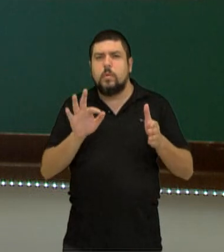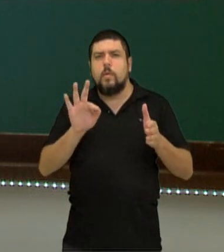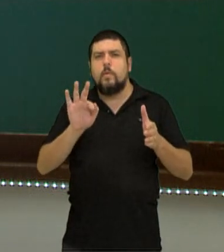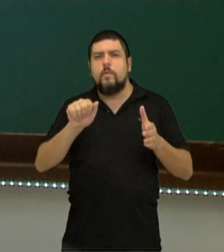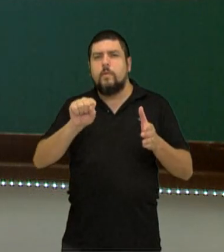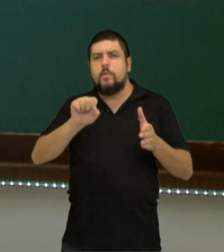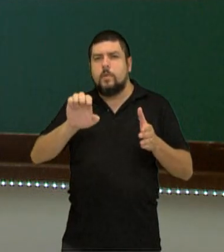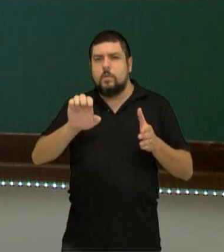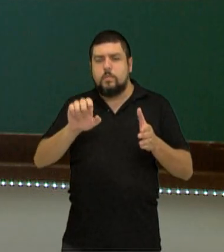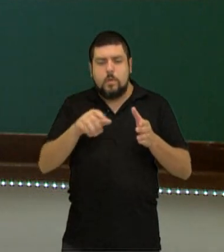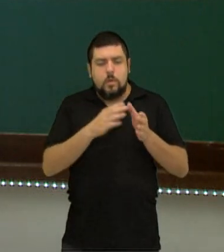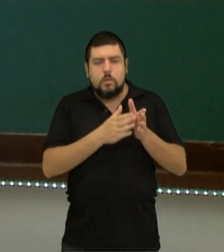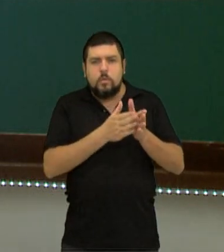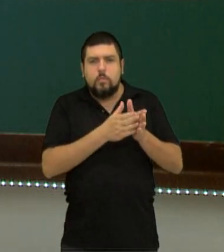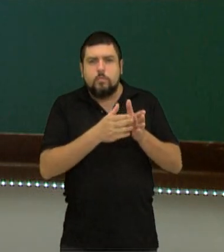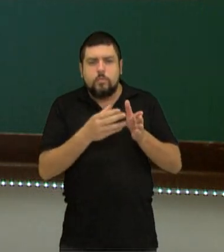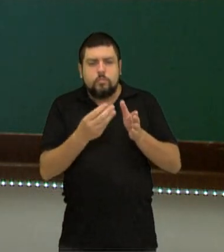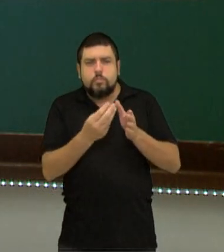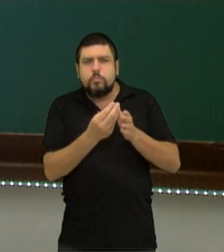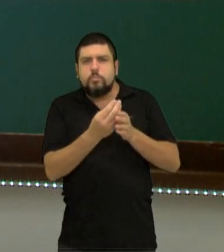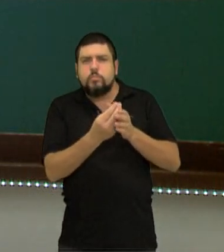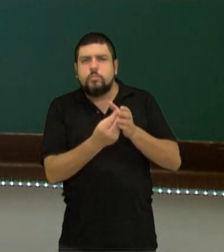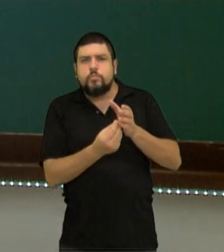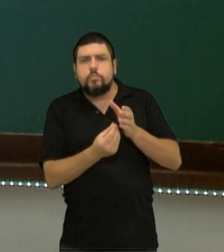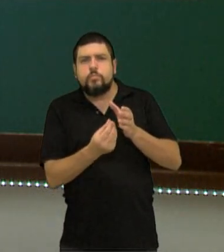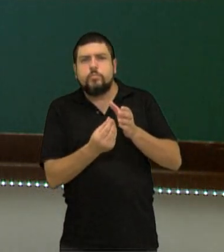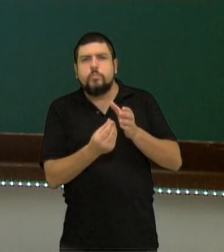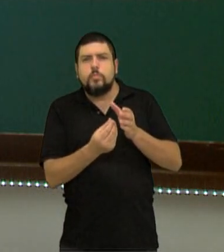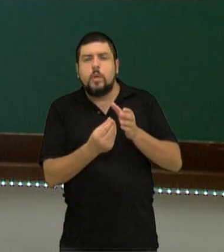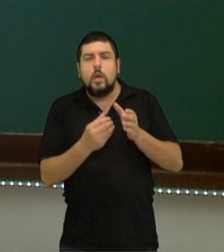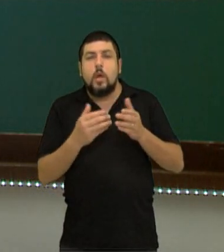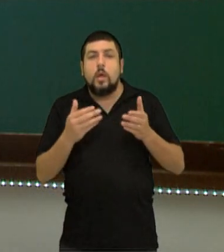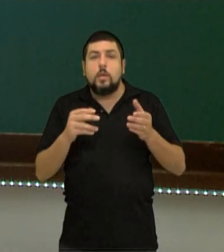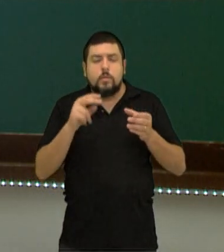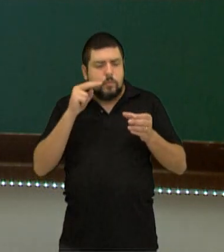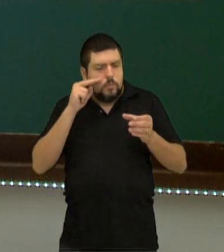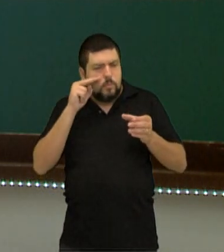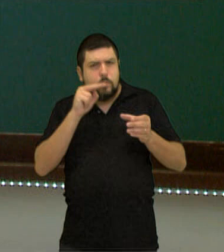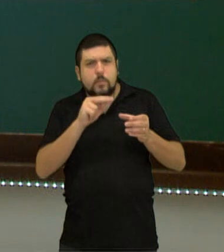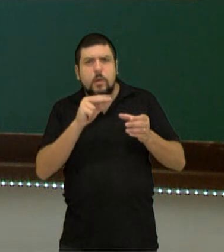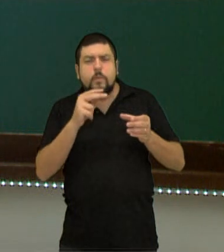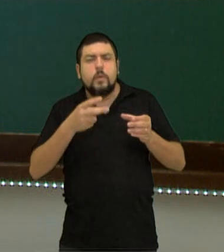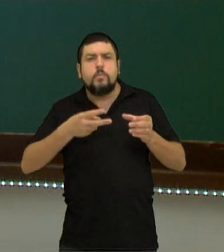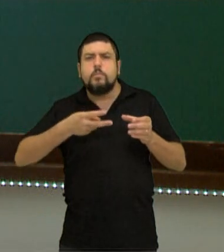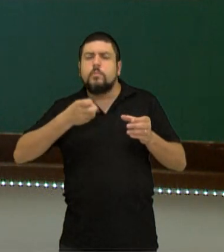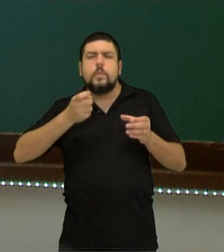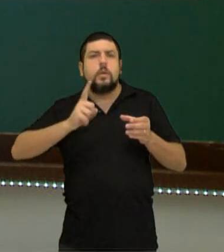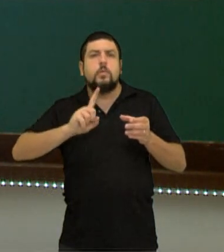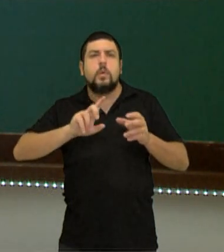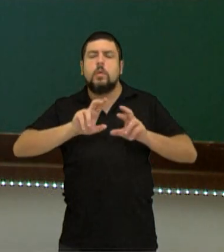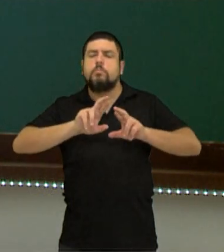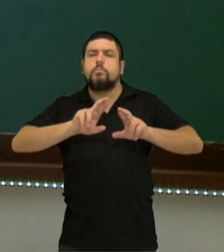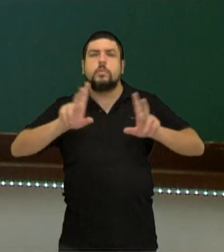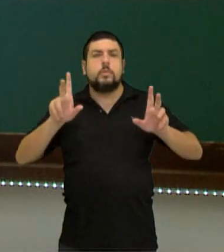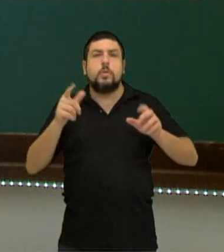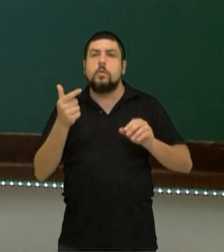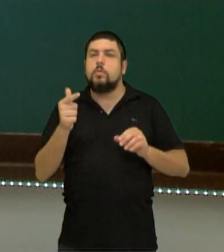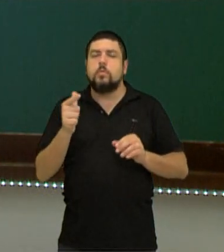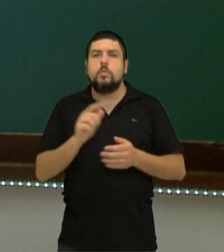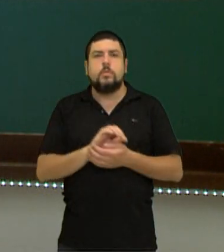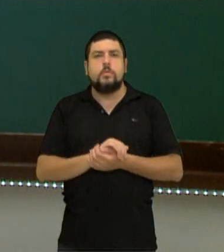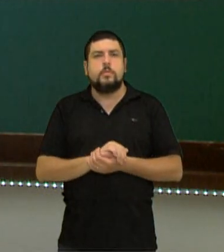conseguimos diferenciar visualmente os materiais que os compõem. Então, olhem esse exemplo que eu trago para